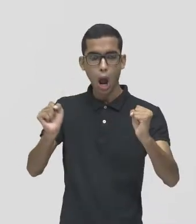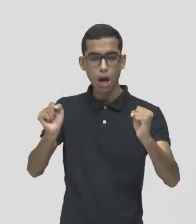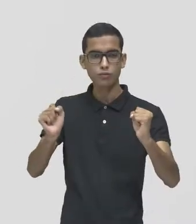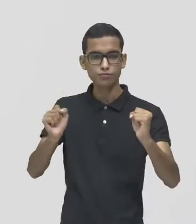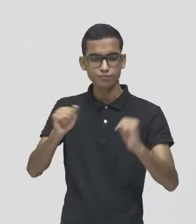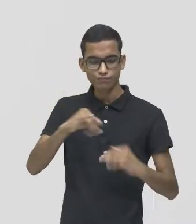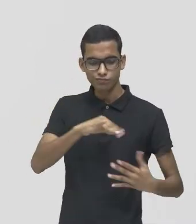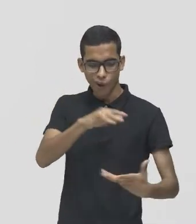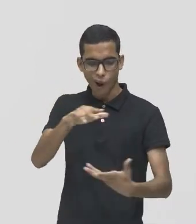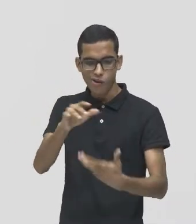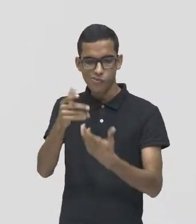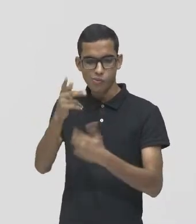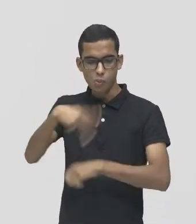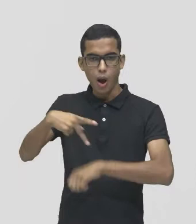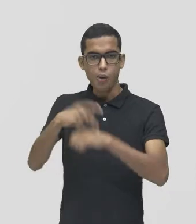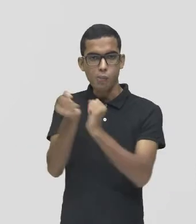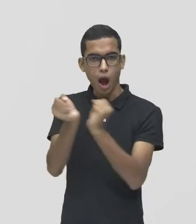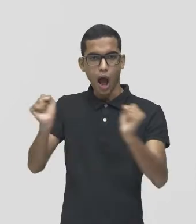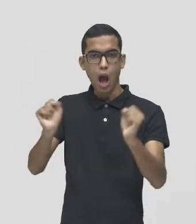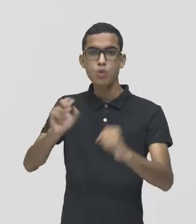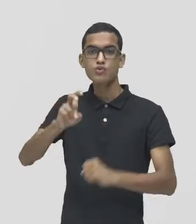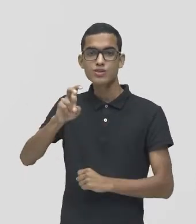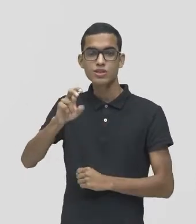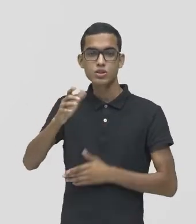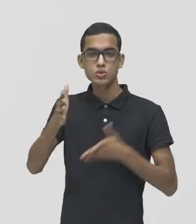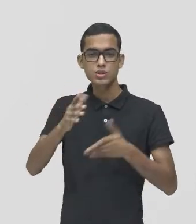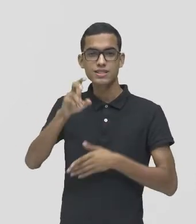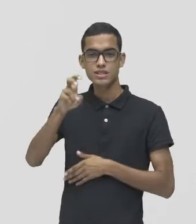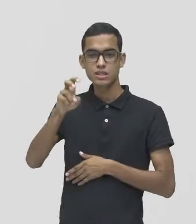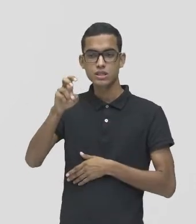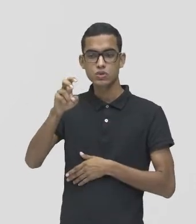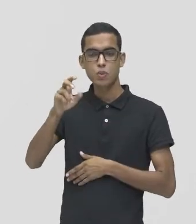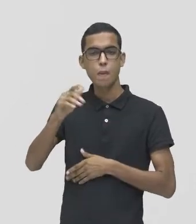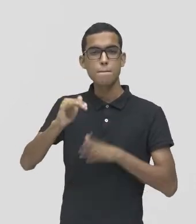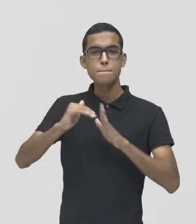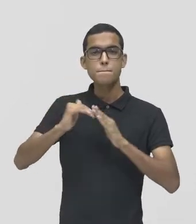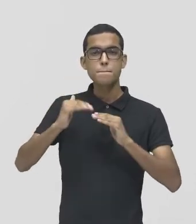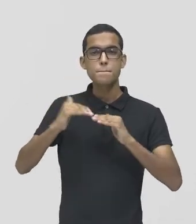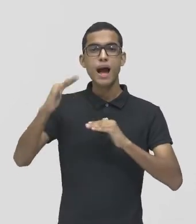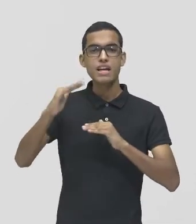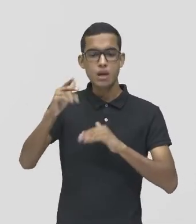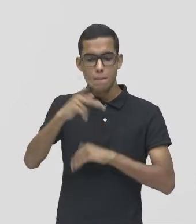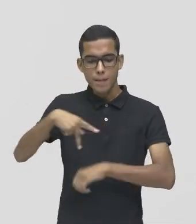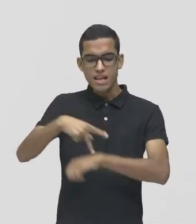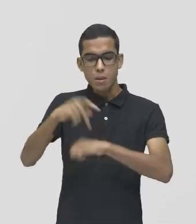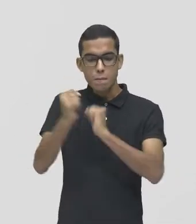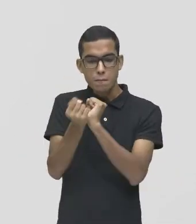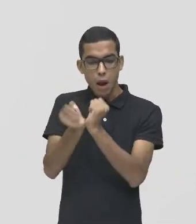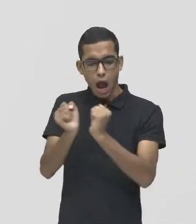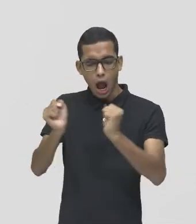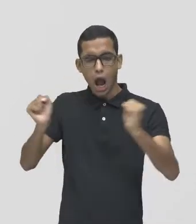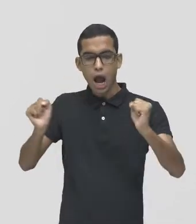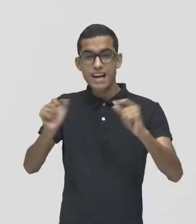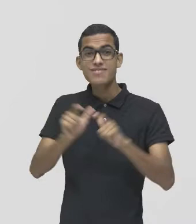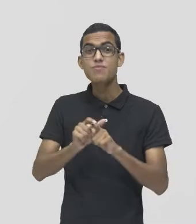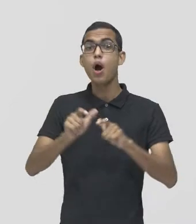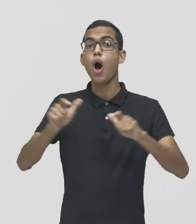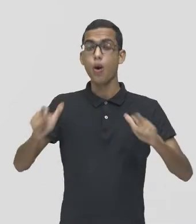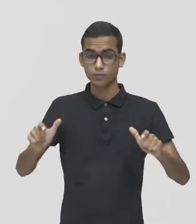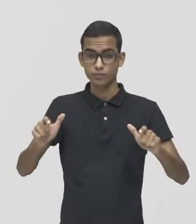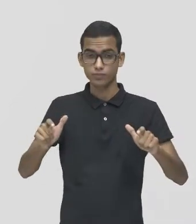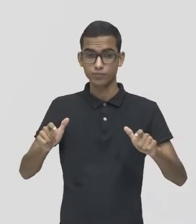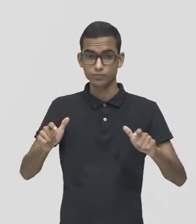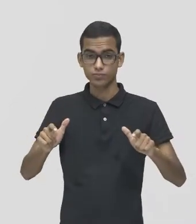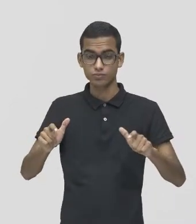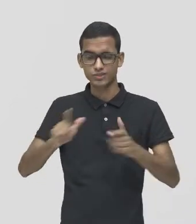território, né? Ele configura entre os 5 maiores países em relação à sua área. Várias das suas cidades vão se